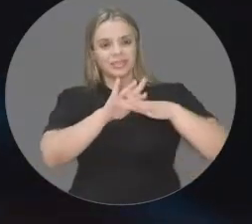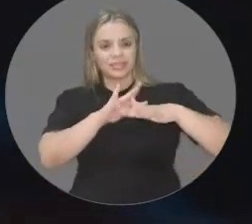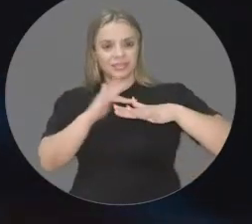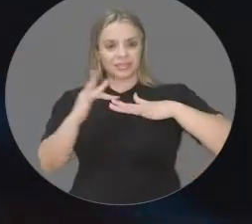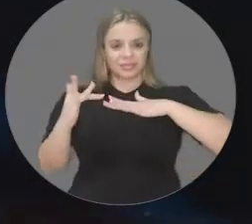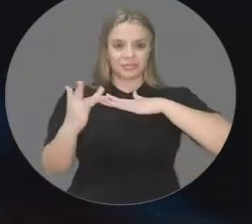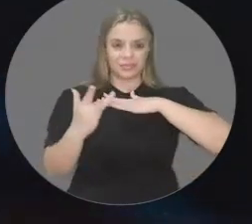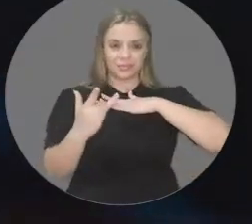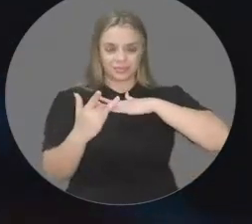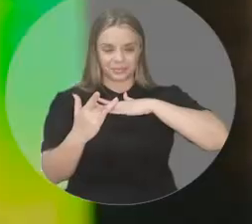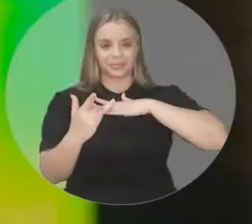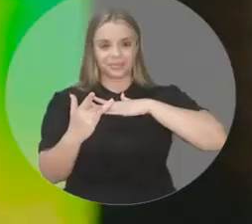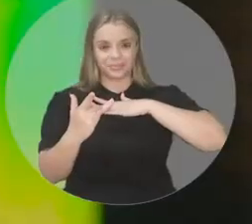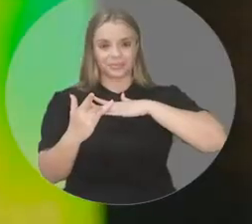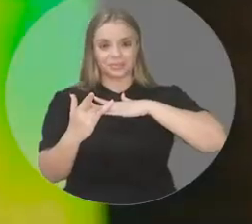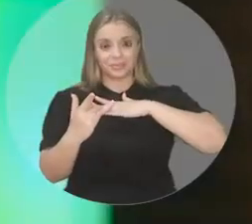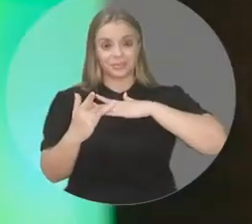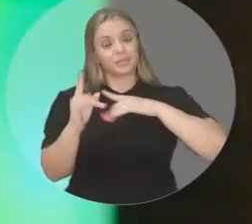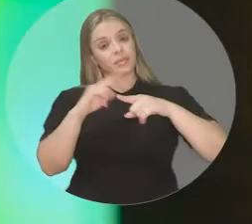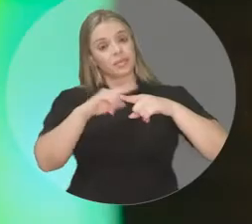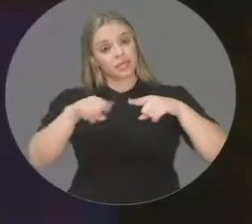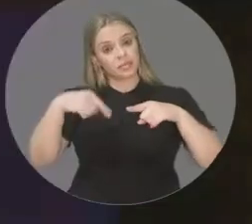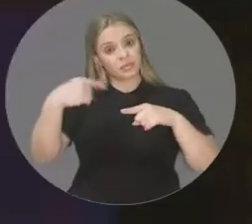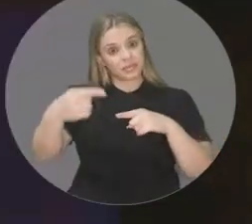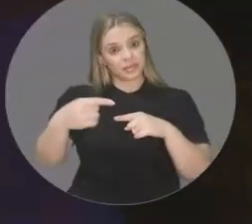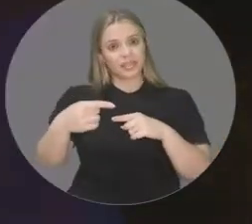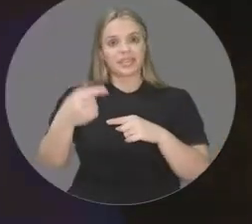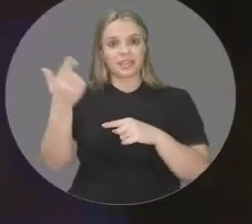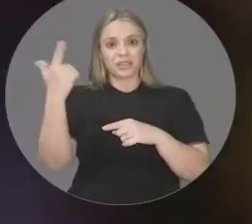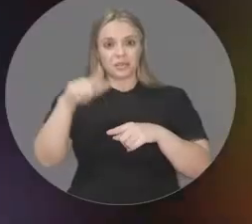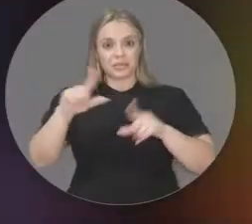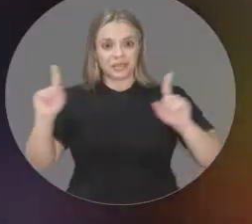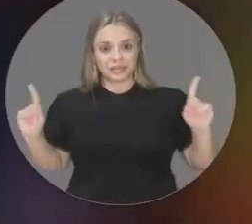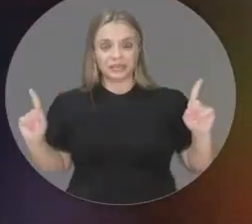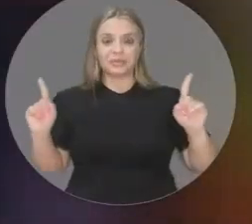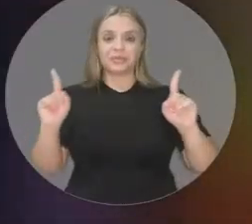música autoral mato-grossense. Eu espero vocês. Até lá.